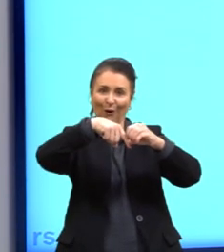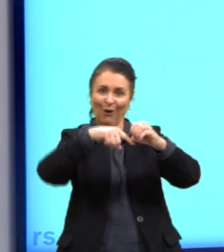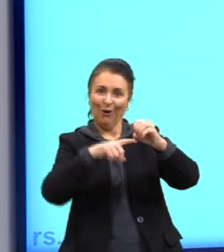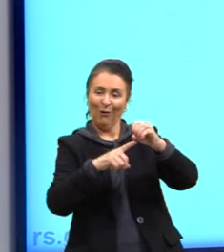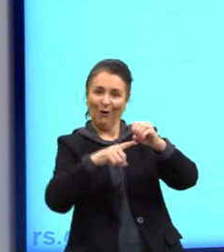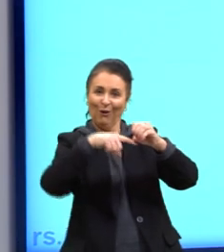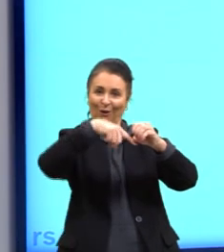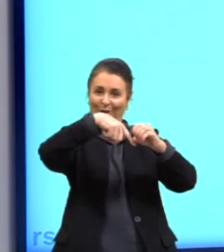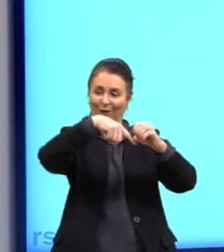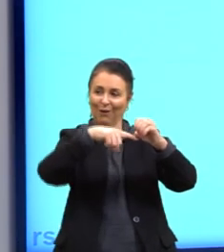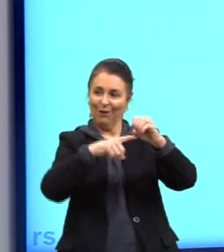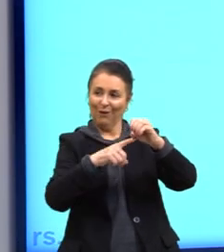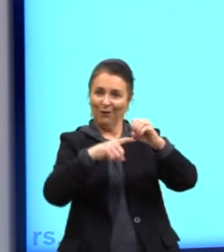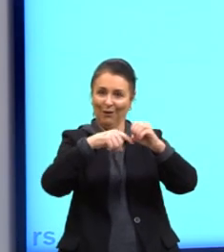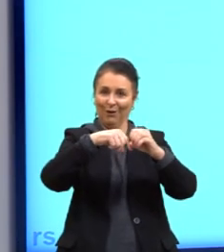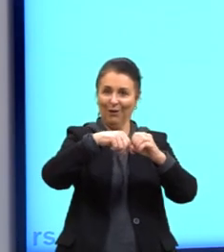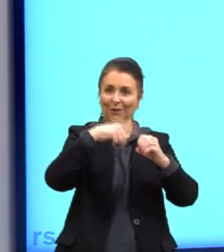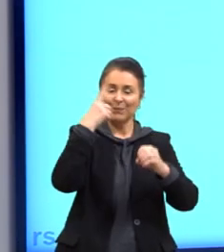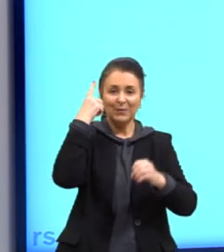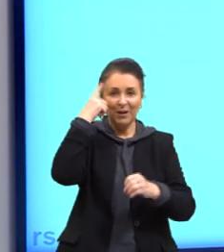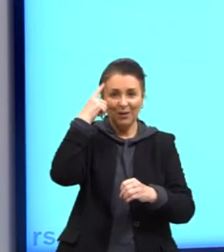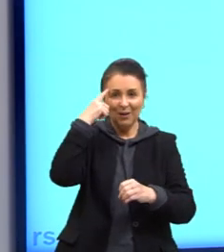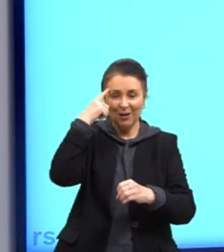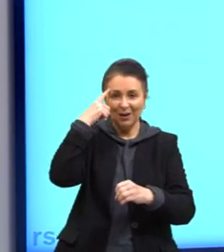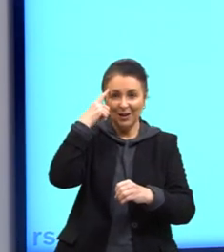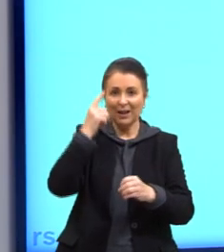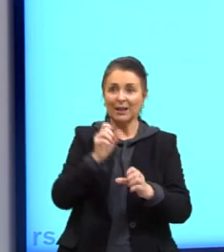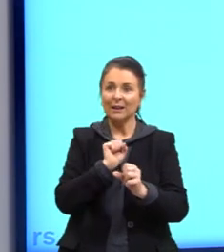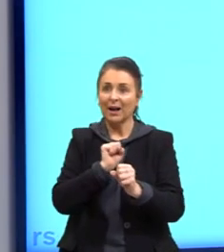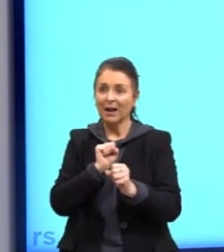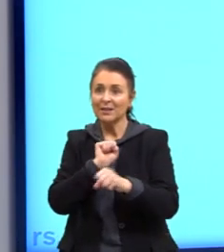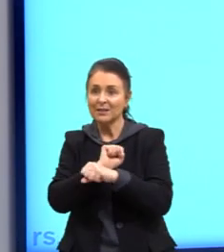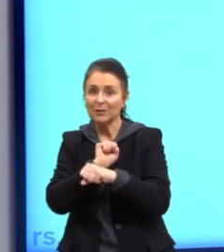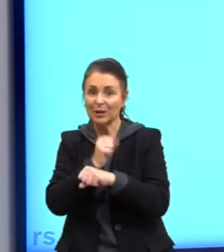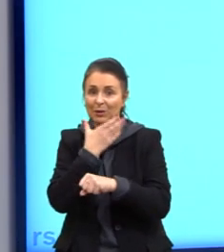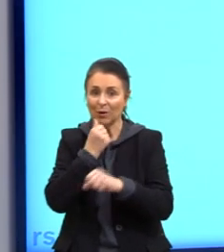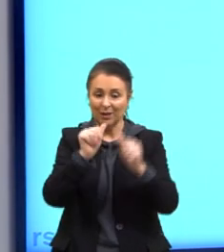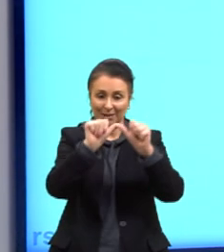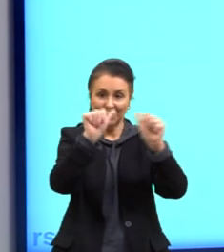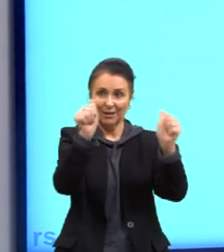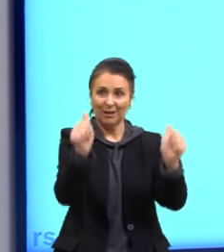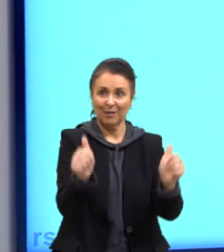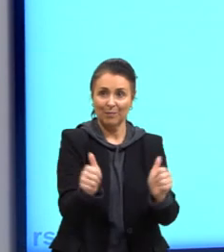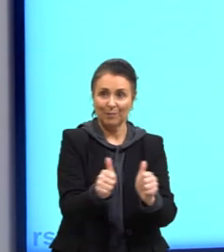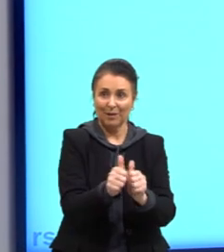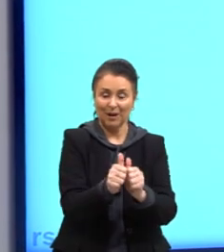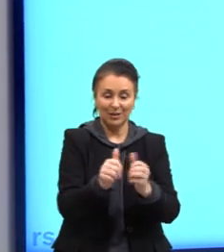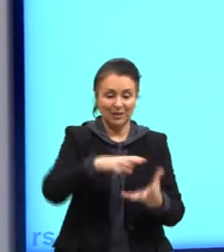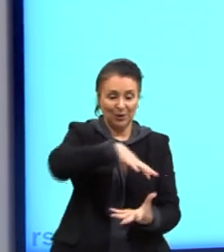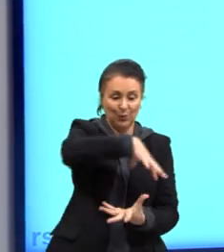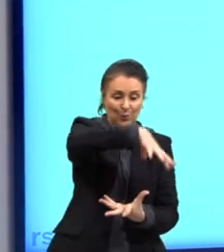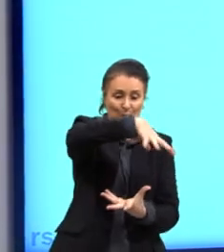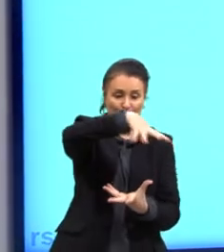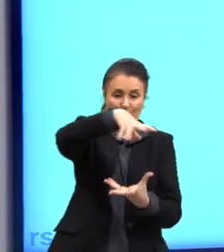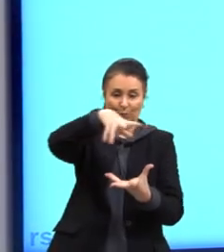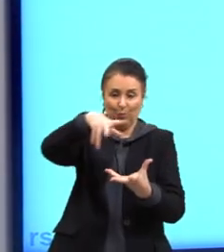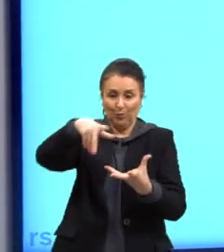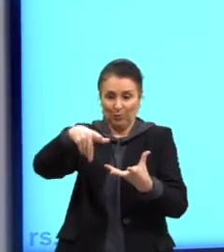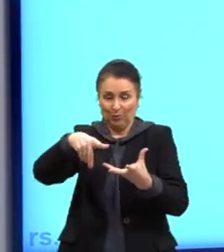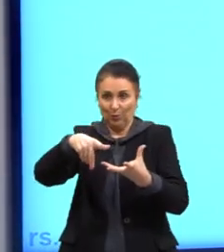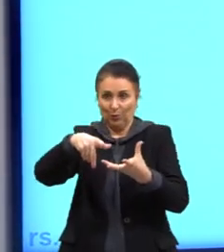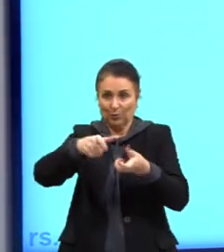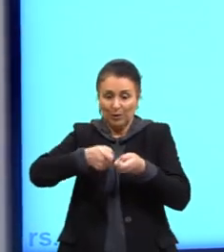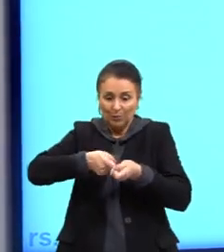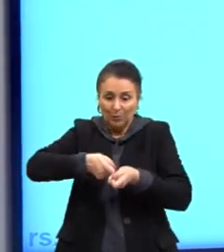né segurando uma espécie de alavanca nenhum E aí embaixo do mundo e ele então